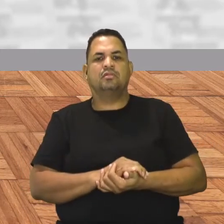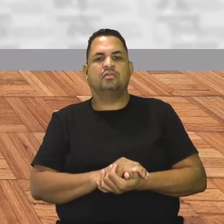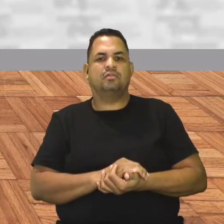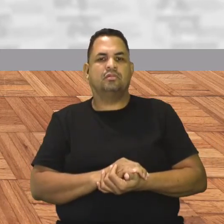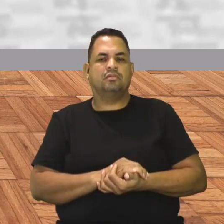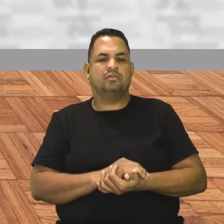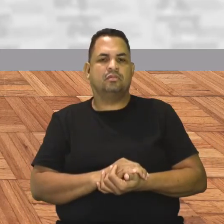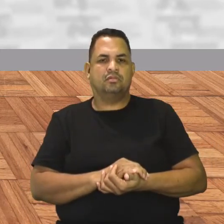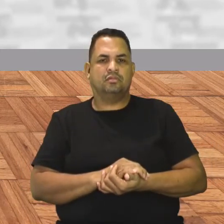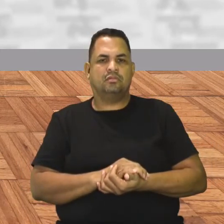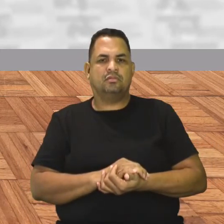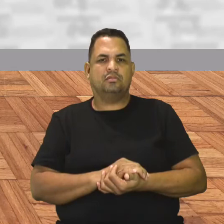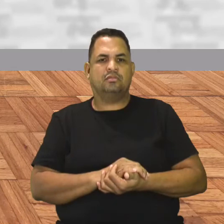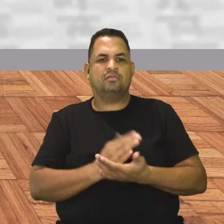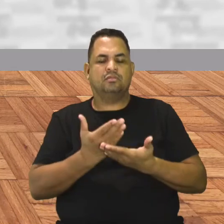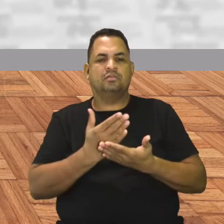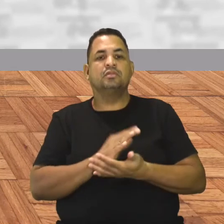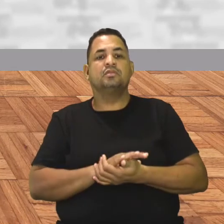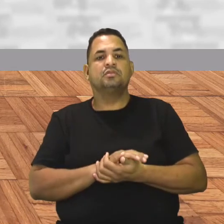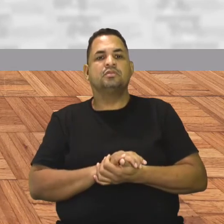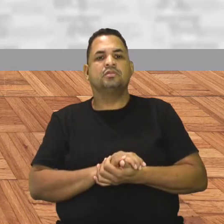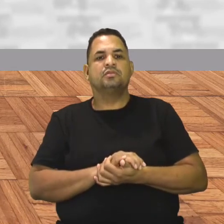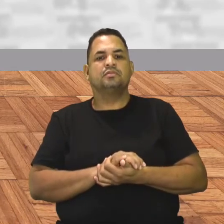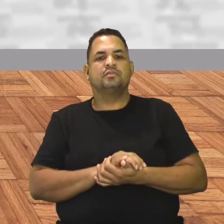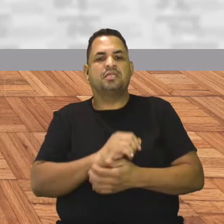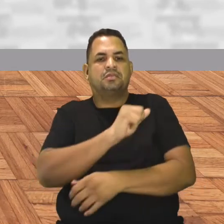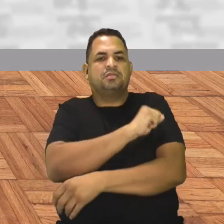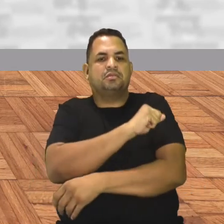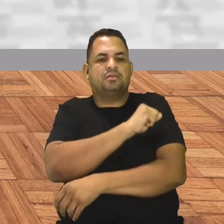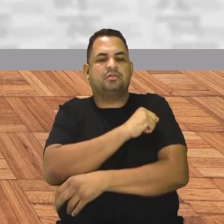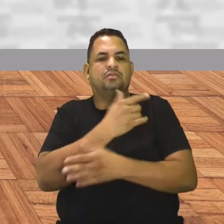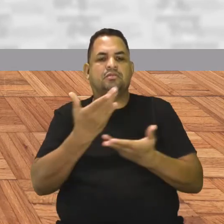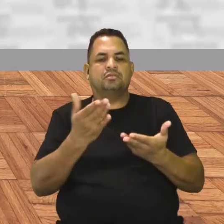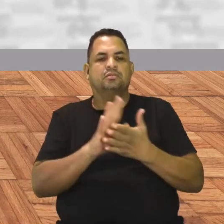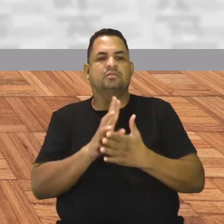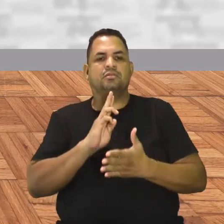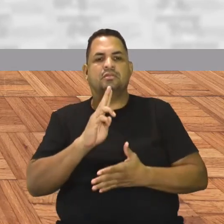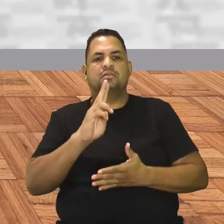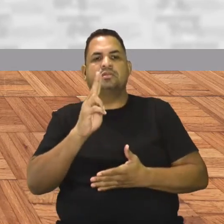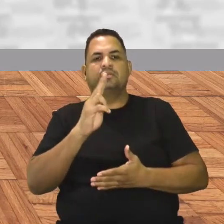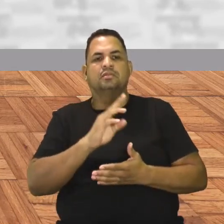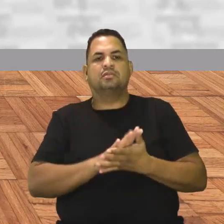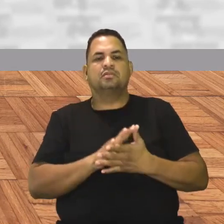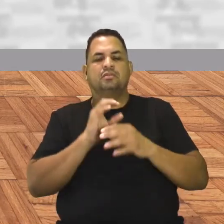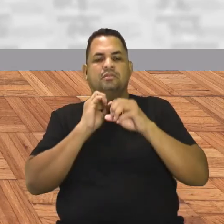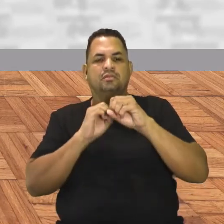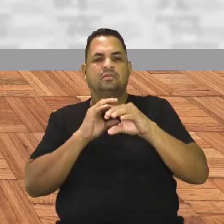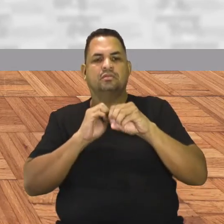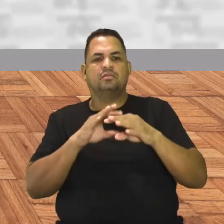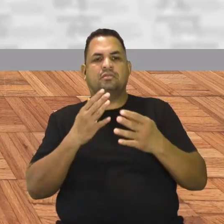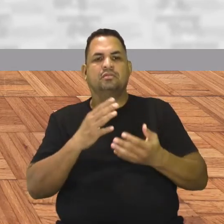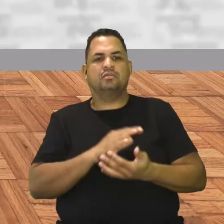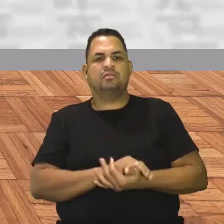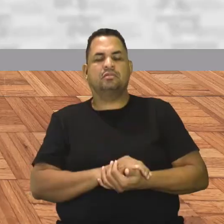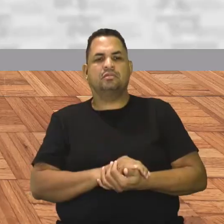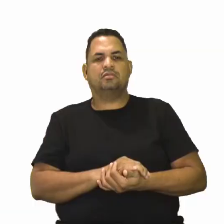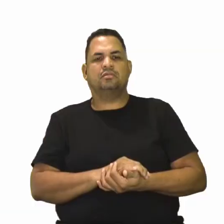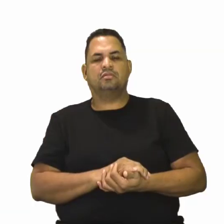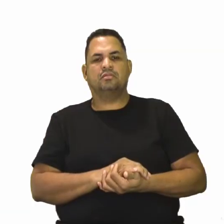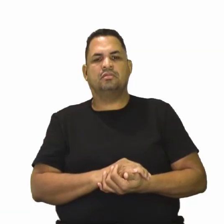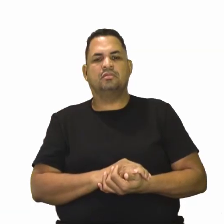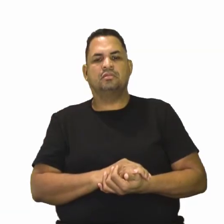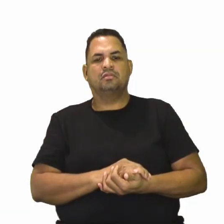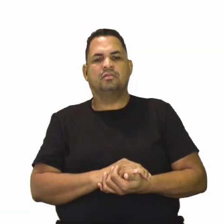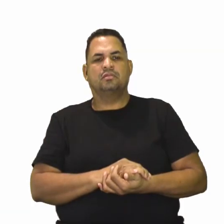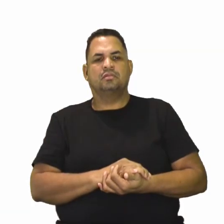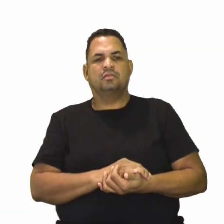da autossuficiência desse aluno chinês nesse processo educacional. Na tela aí.